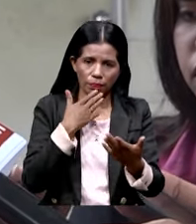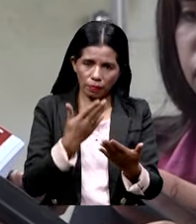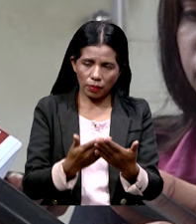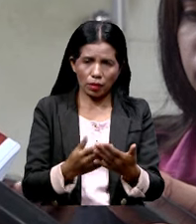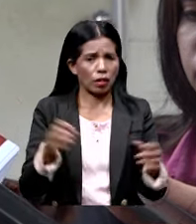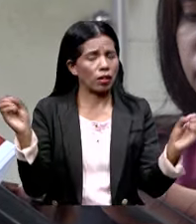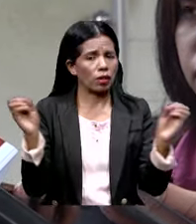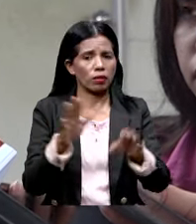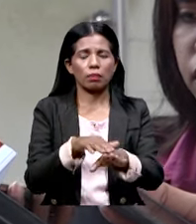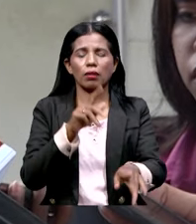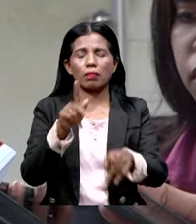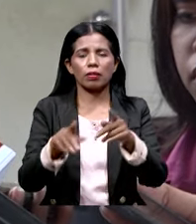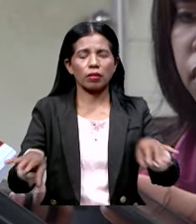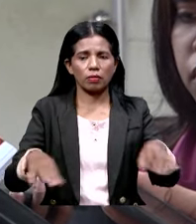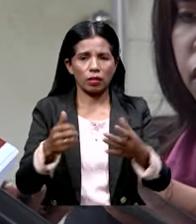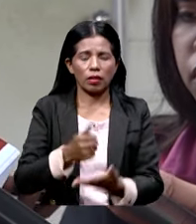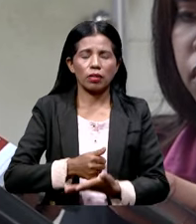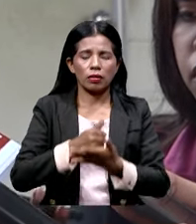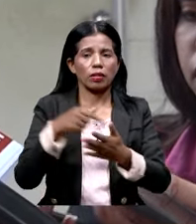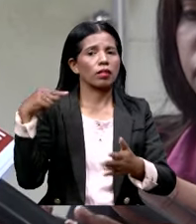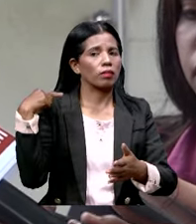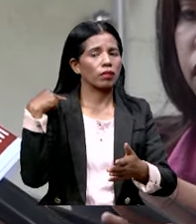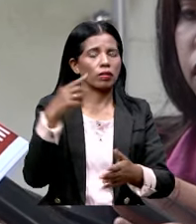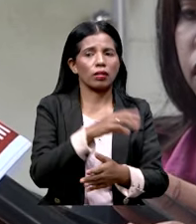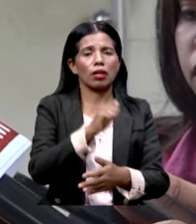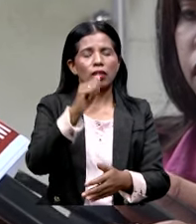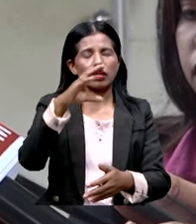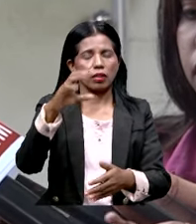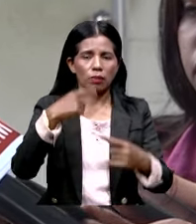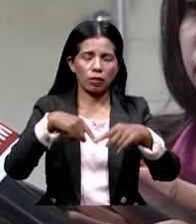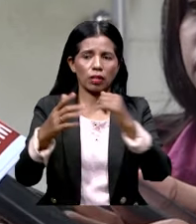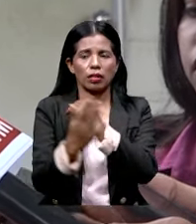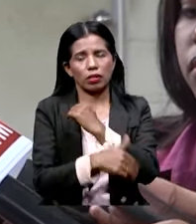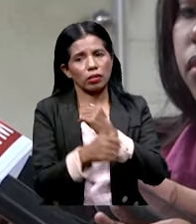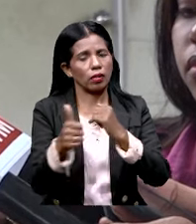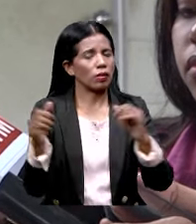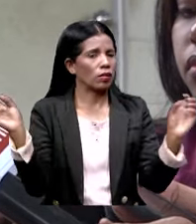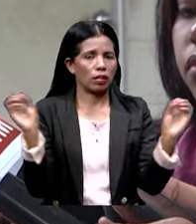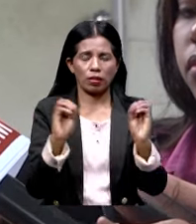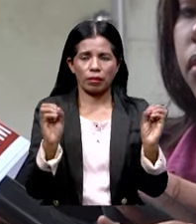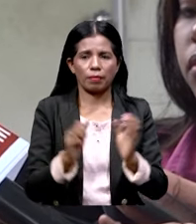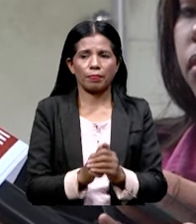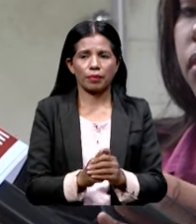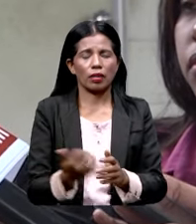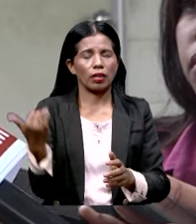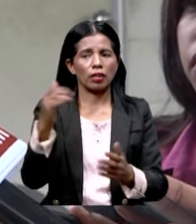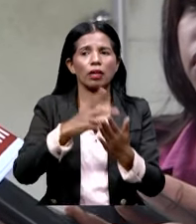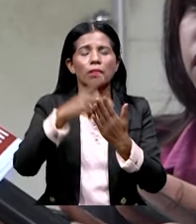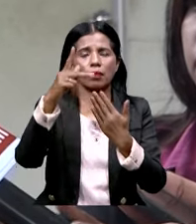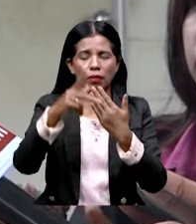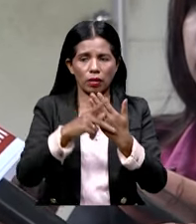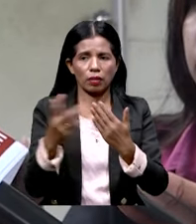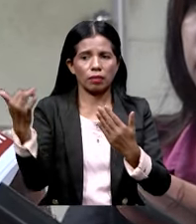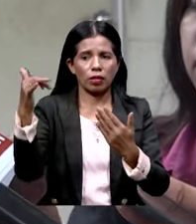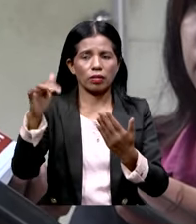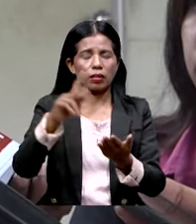os recrutamos de serviço, apoio mal, retúria, gabinete, acelaram ou viagem para estrangeiro de lá. Ia. Na realidade, se ele programa, serne,